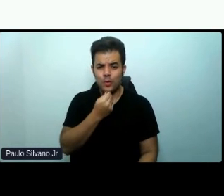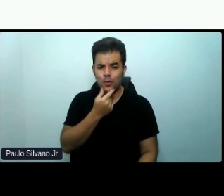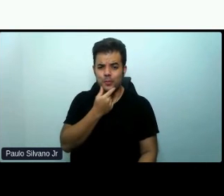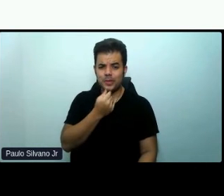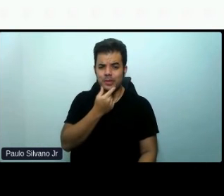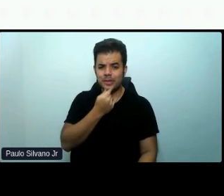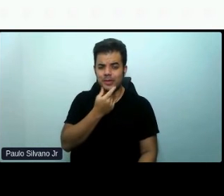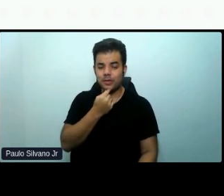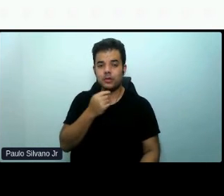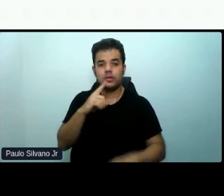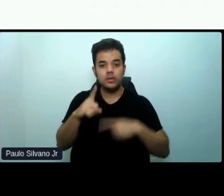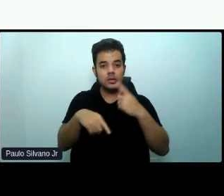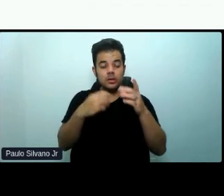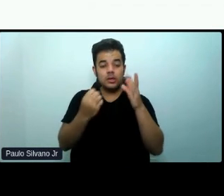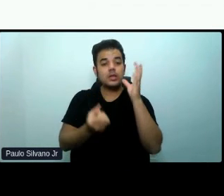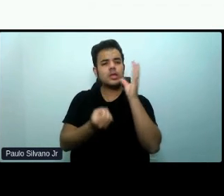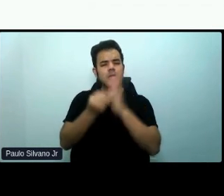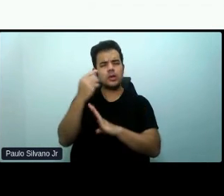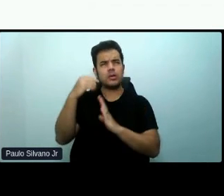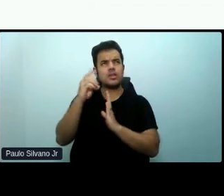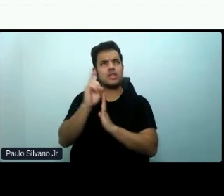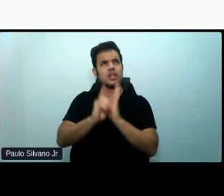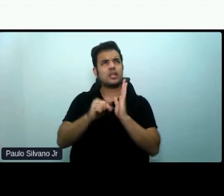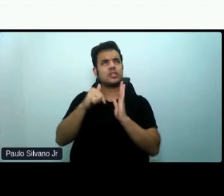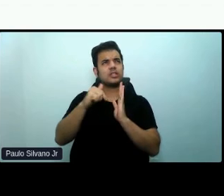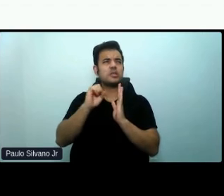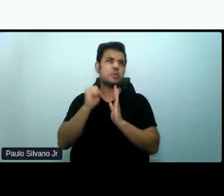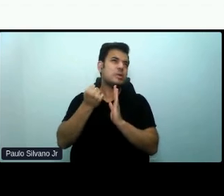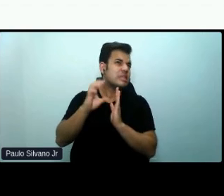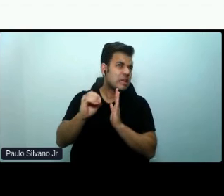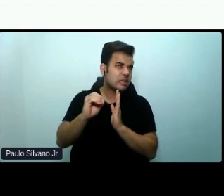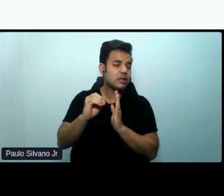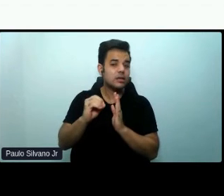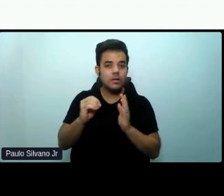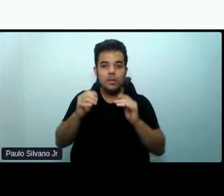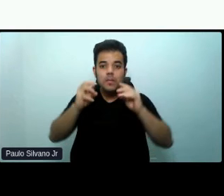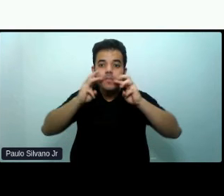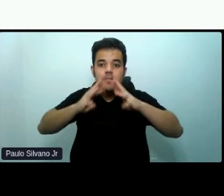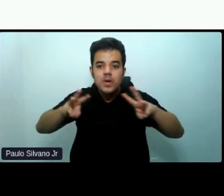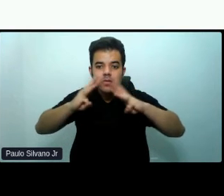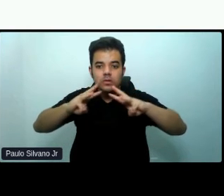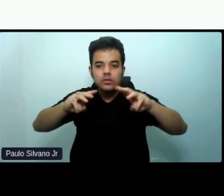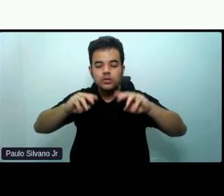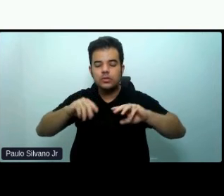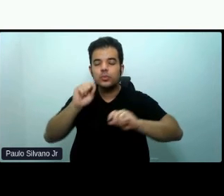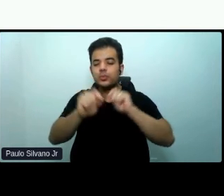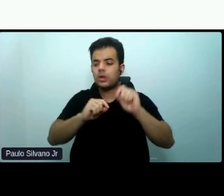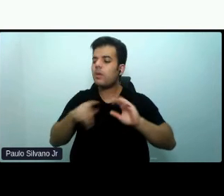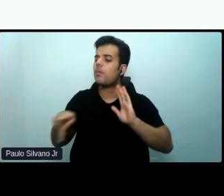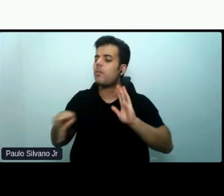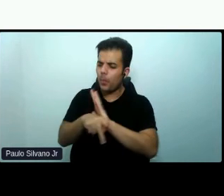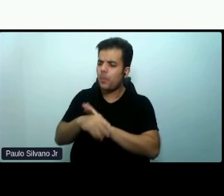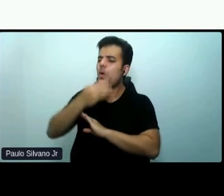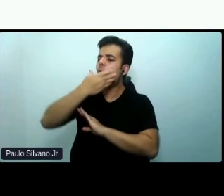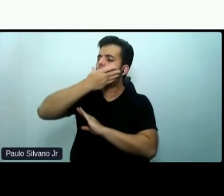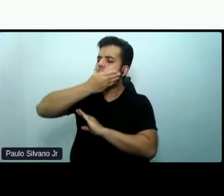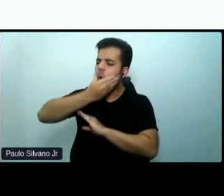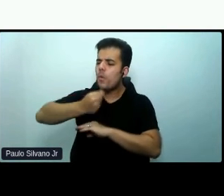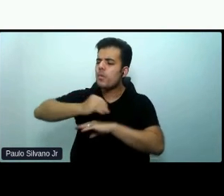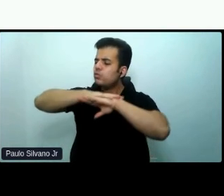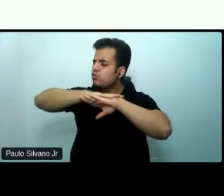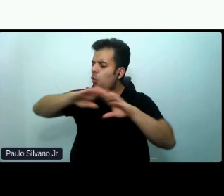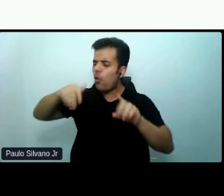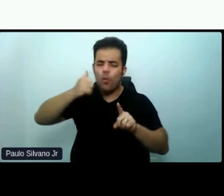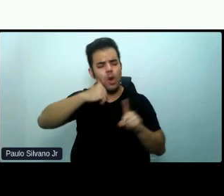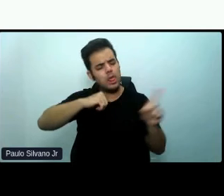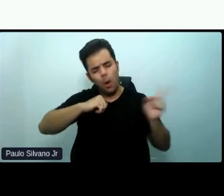Quando surgiu o computador lá na década de 80, o marketing ele fez questão de reforçar que isso era para menino e não para menina.